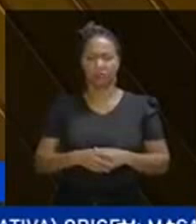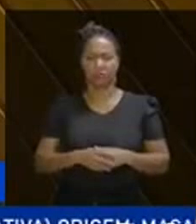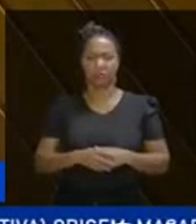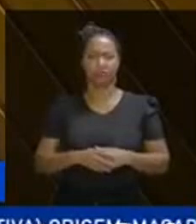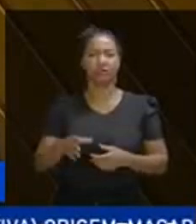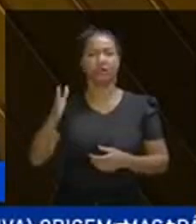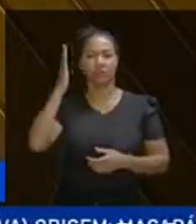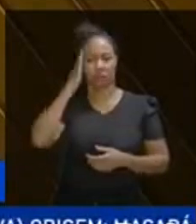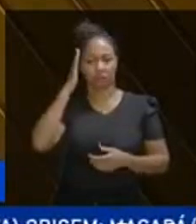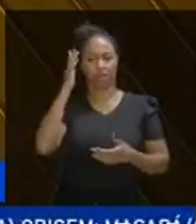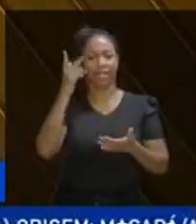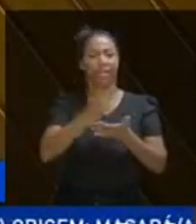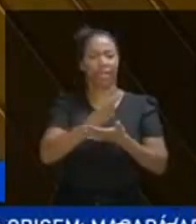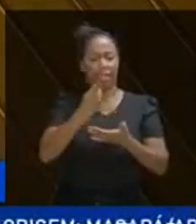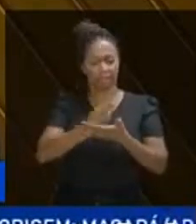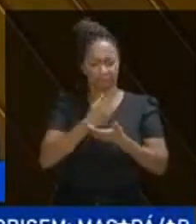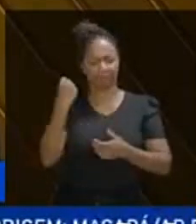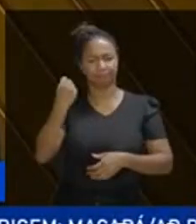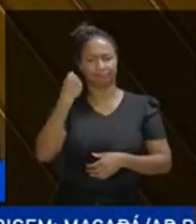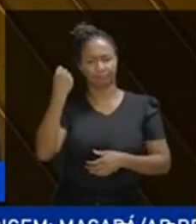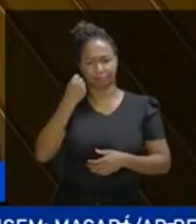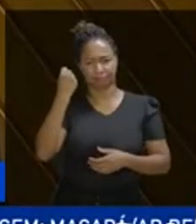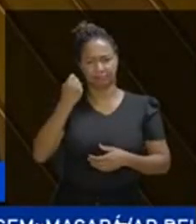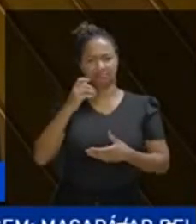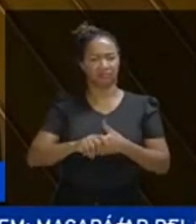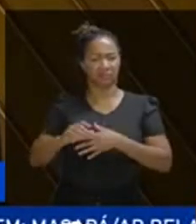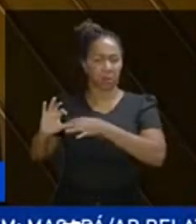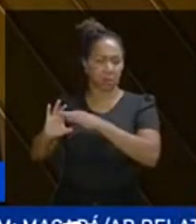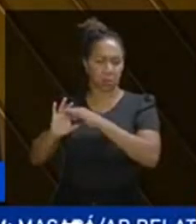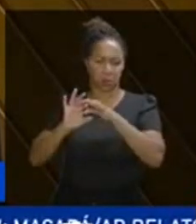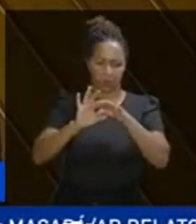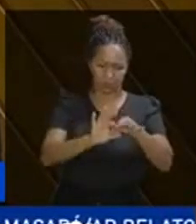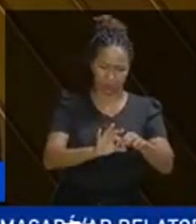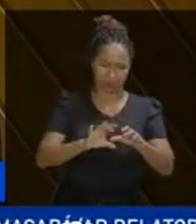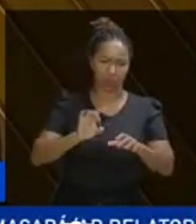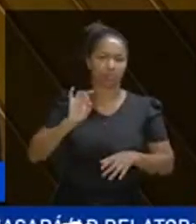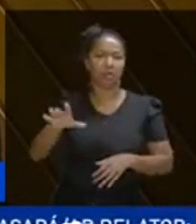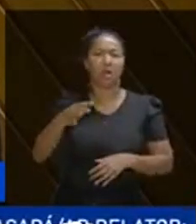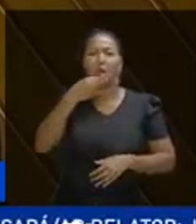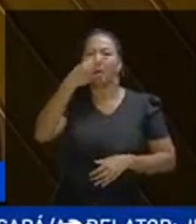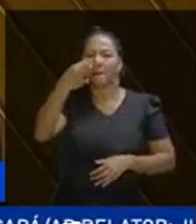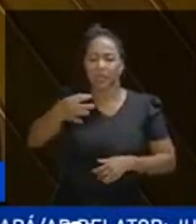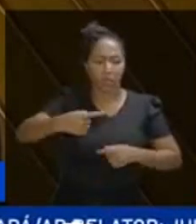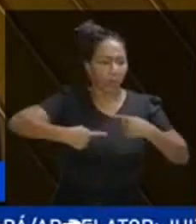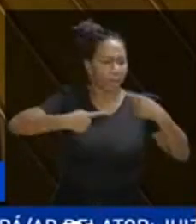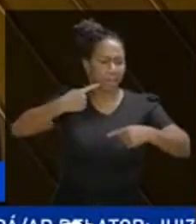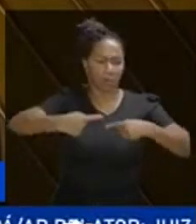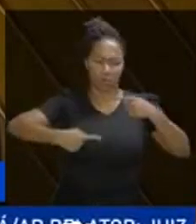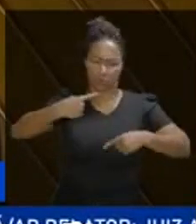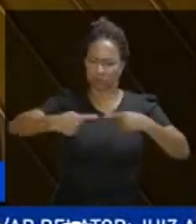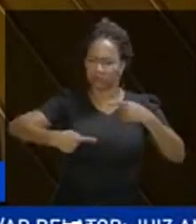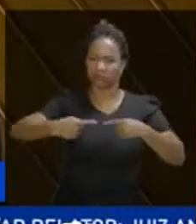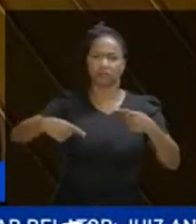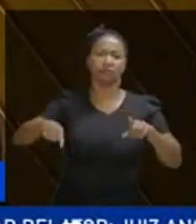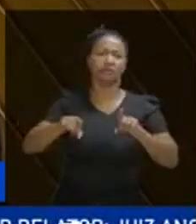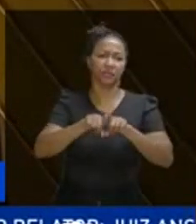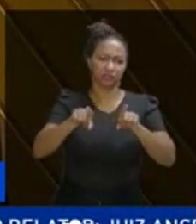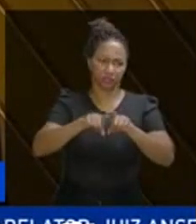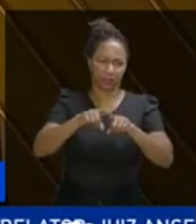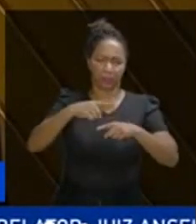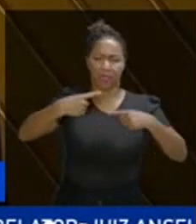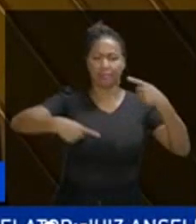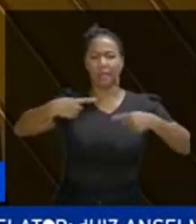fato sabidamente inverídico ou gravemente descontextualizado, mas apenas críticas políticas também inseridas no